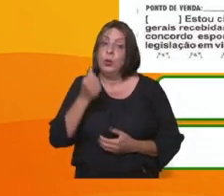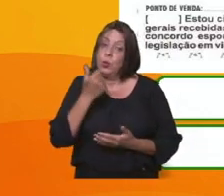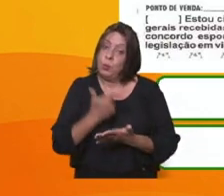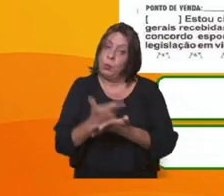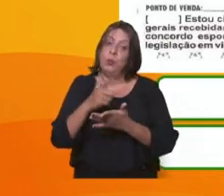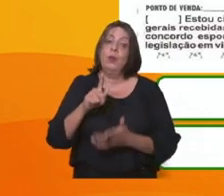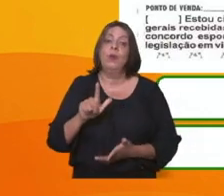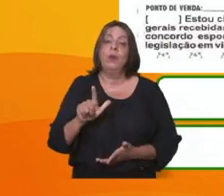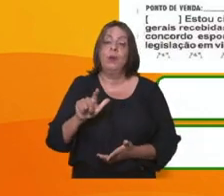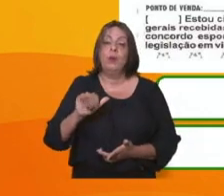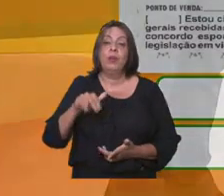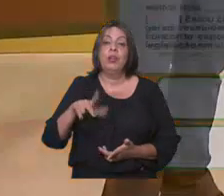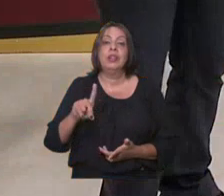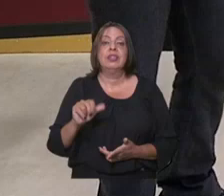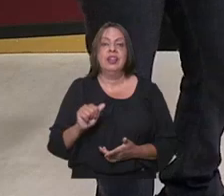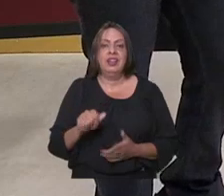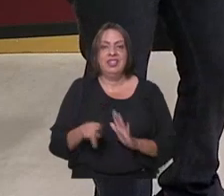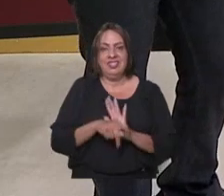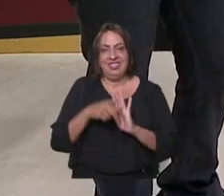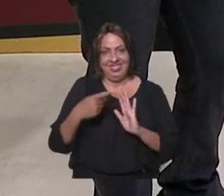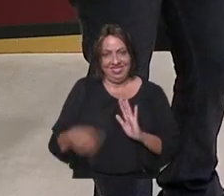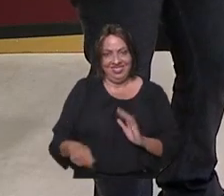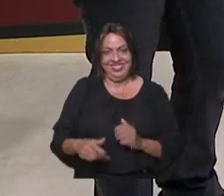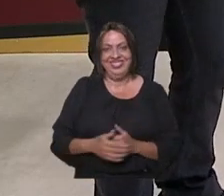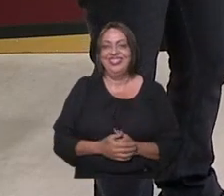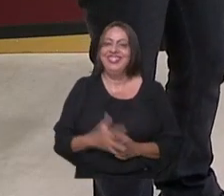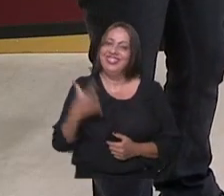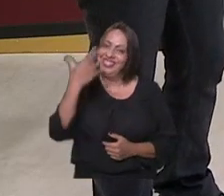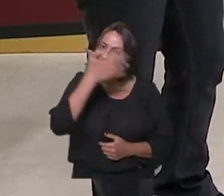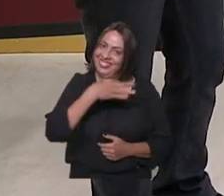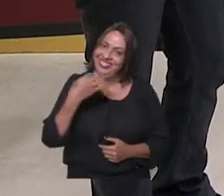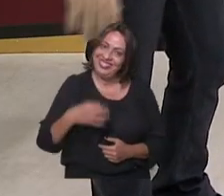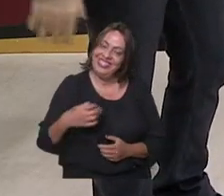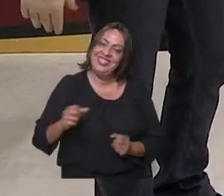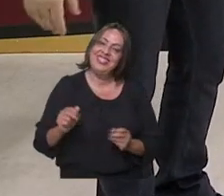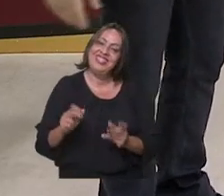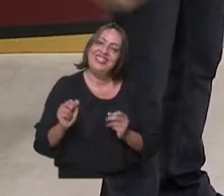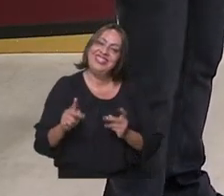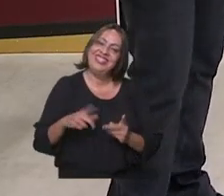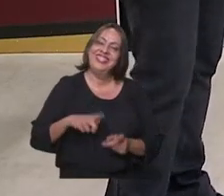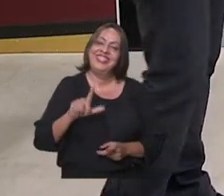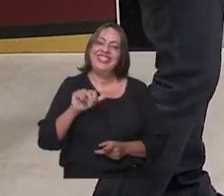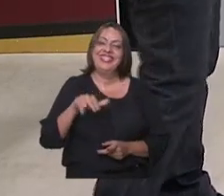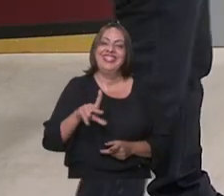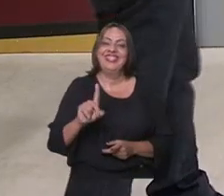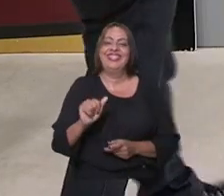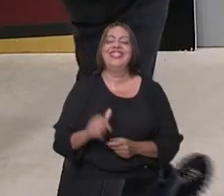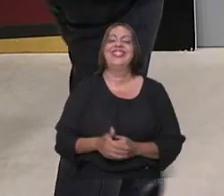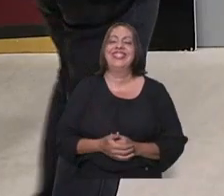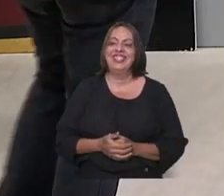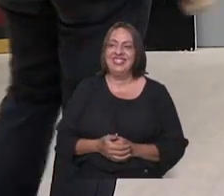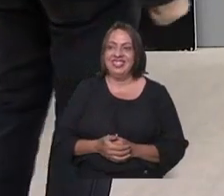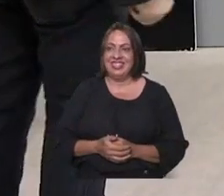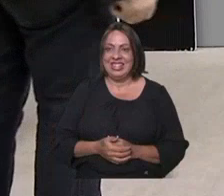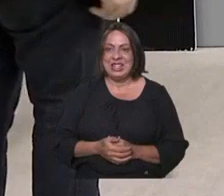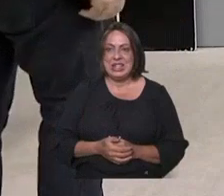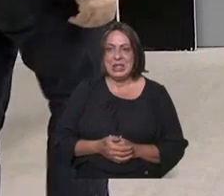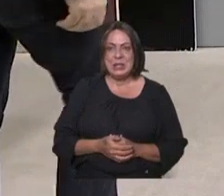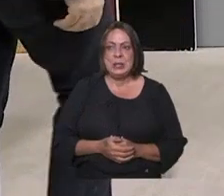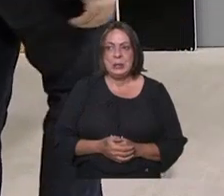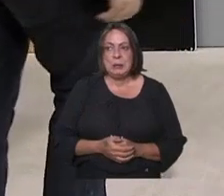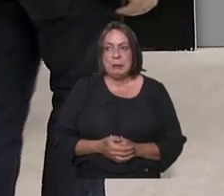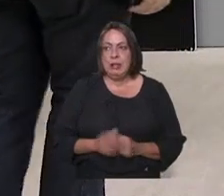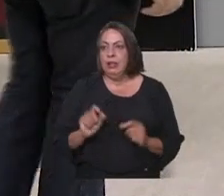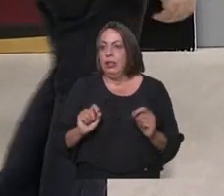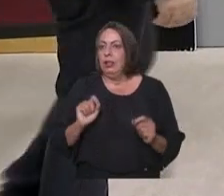A Linda. Linda. Da Regional Capela. A Linda ficou mais linda agora, virou a alegria aí da nossa contemplada. Parabéns. Quem